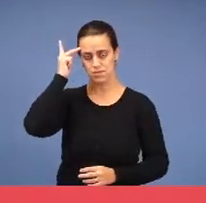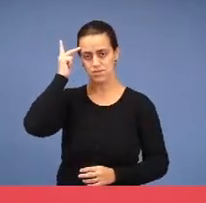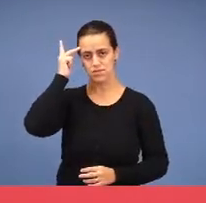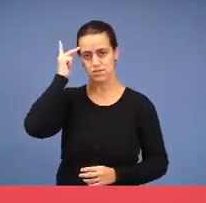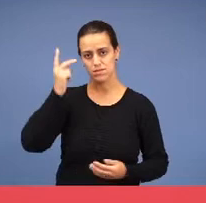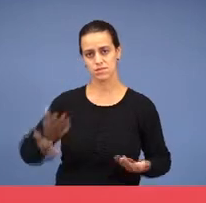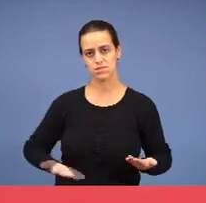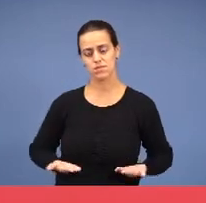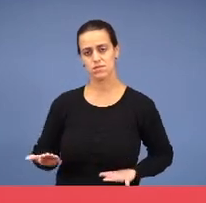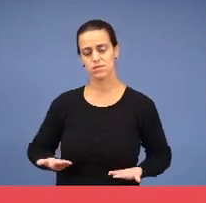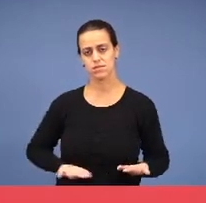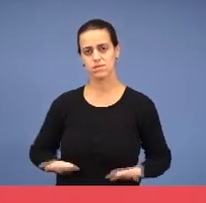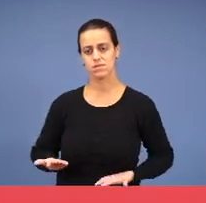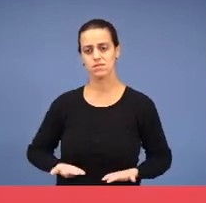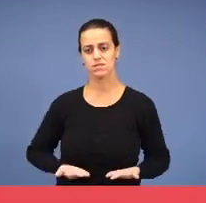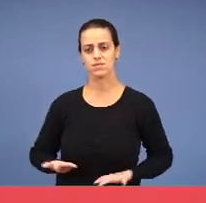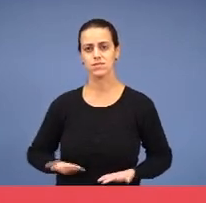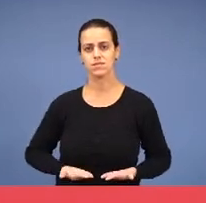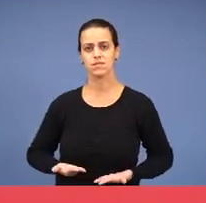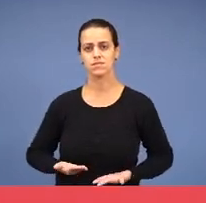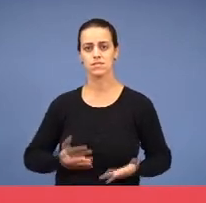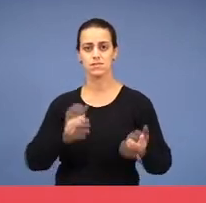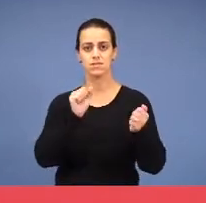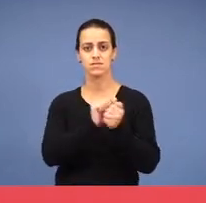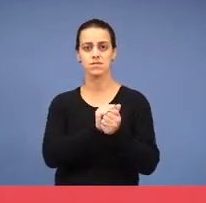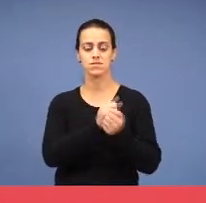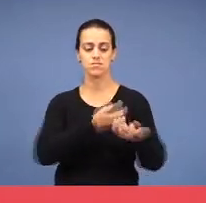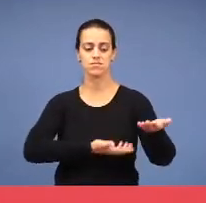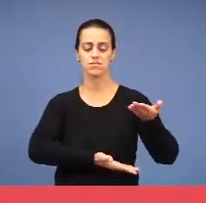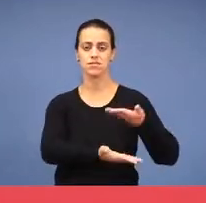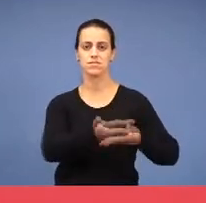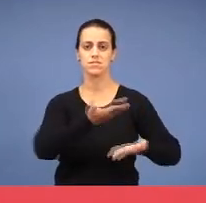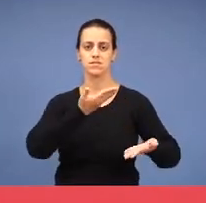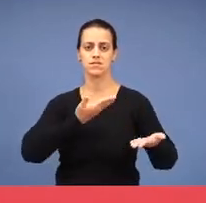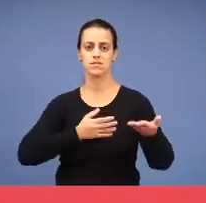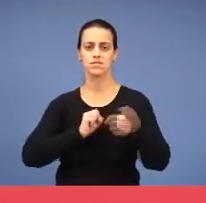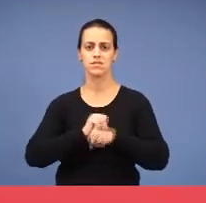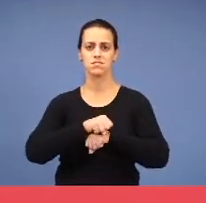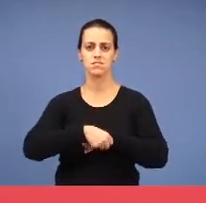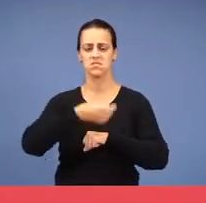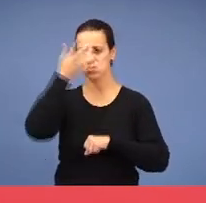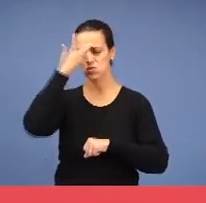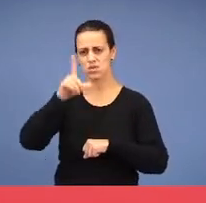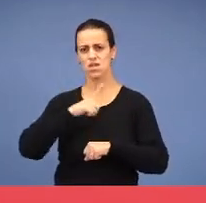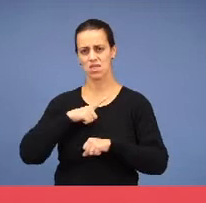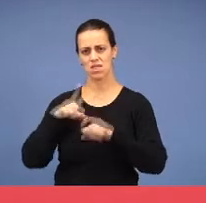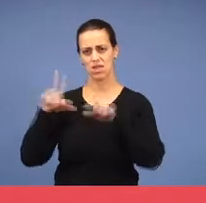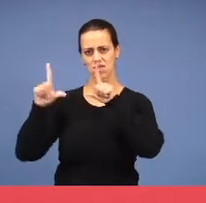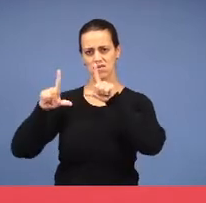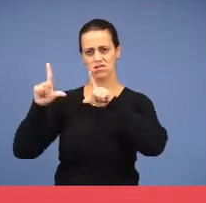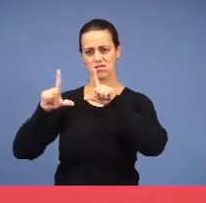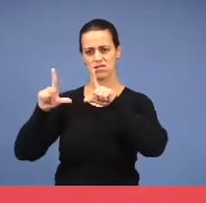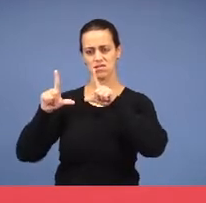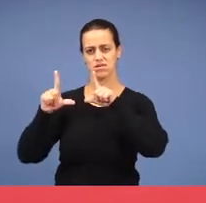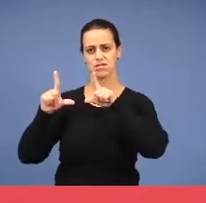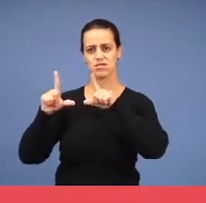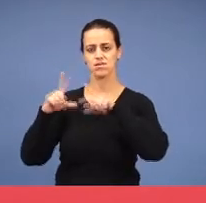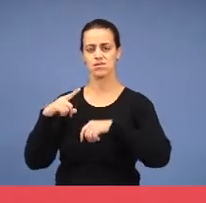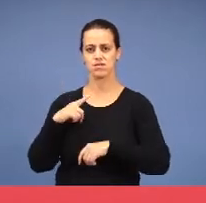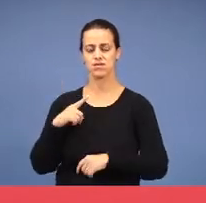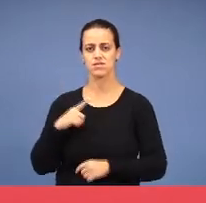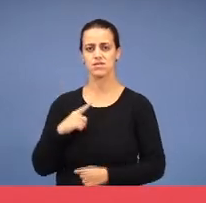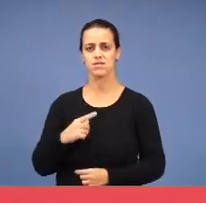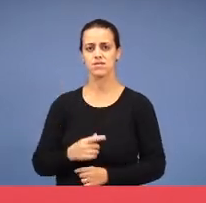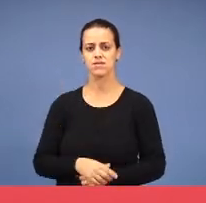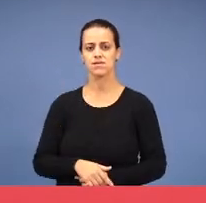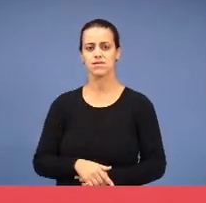estão participando conosco de um seminário, não sei se tem as imagens aqui, está aqui as imagens,